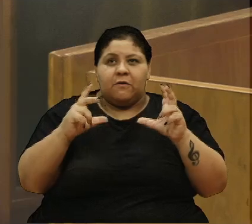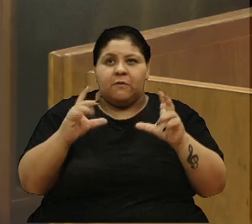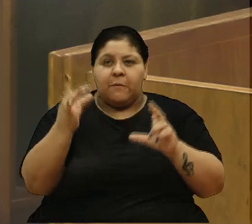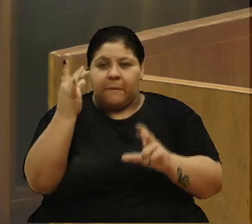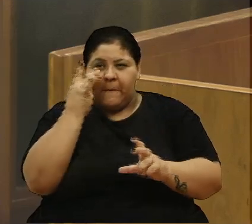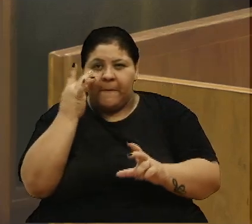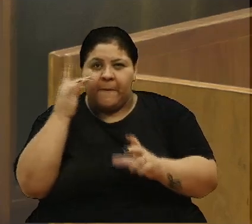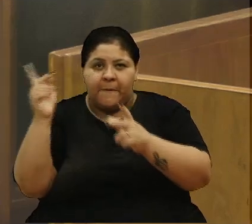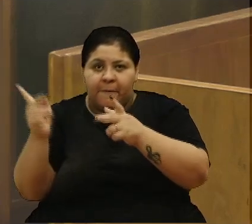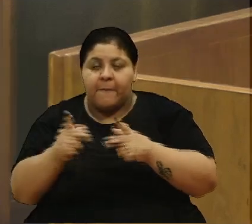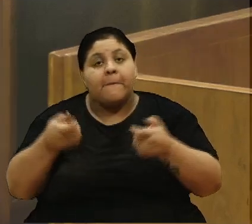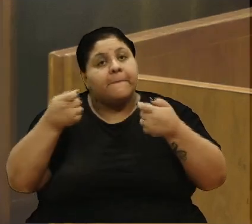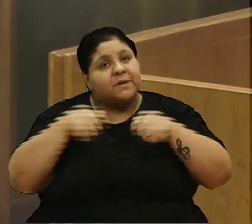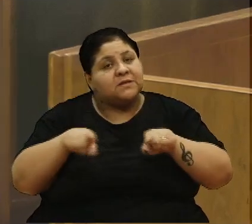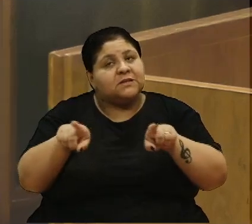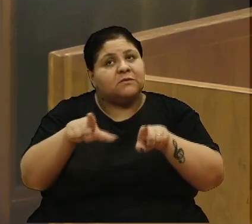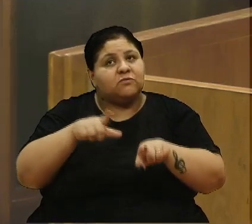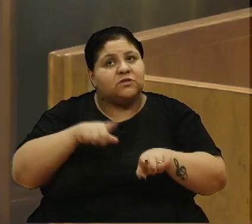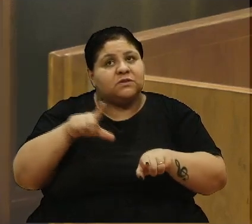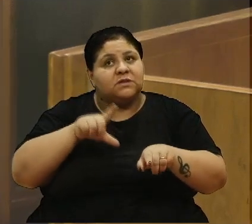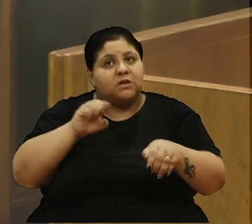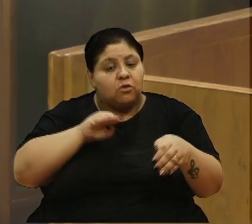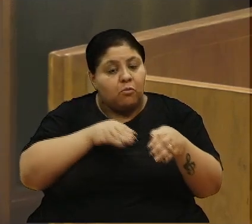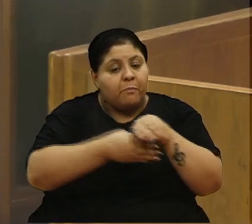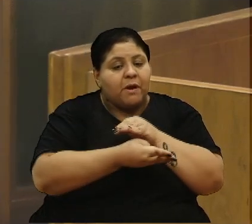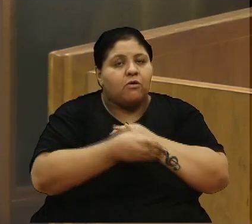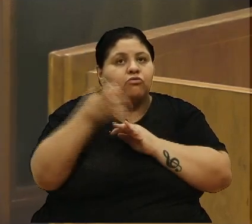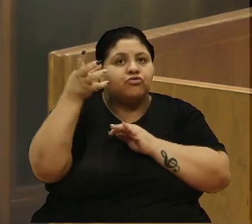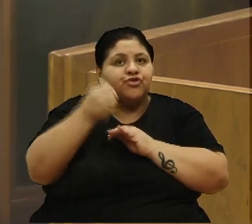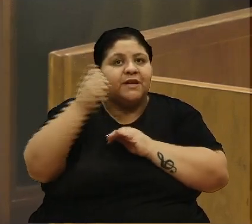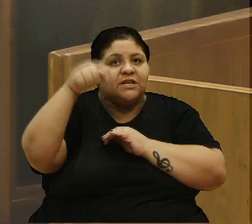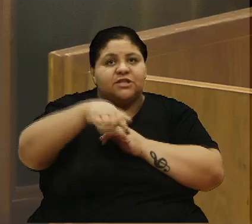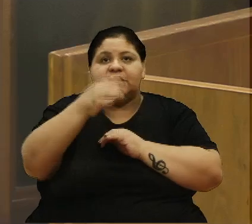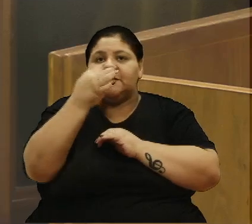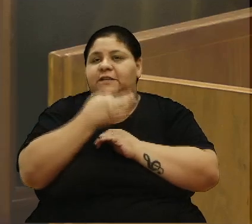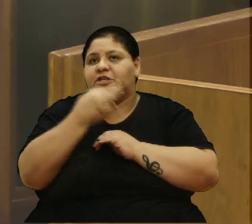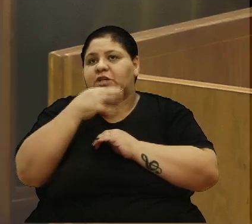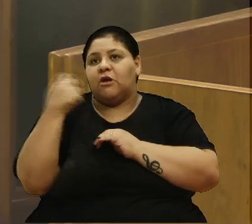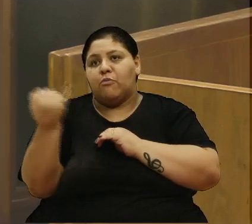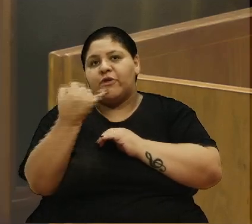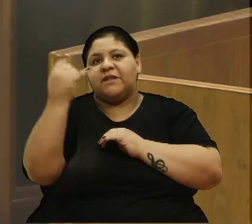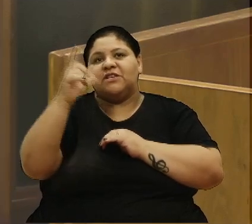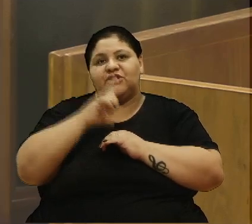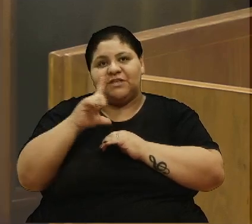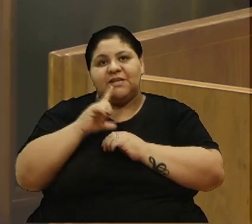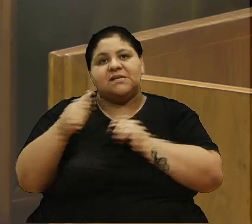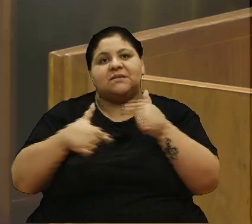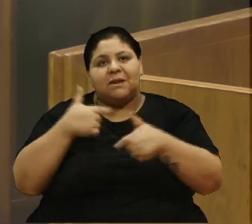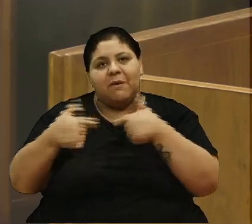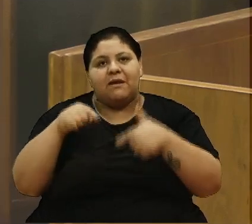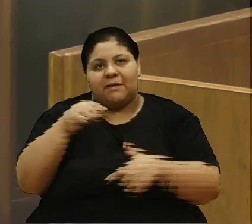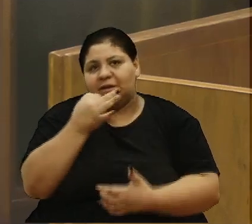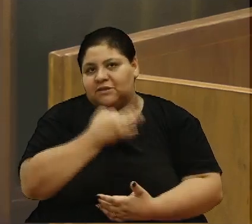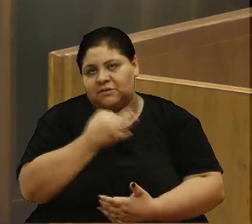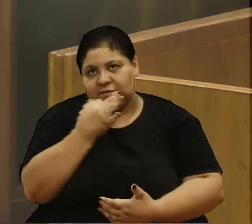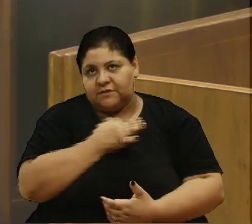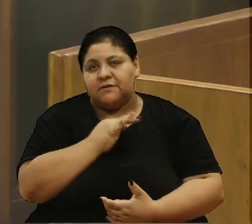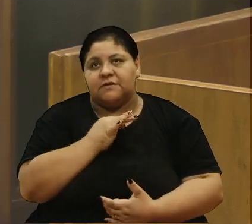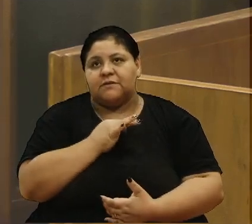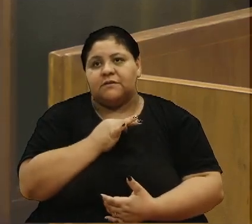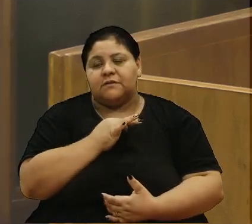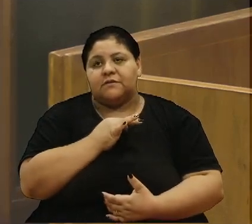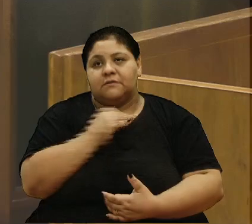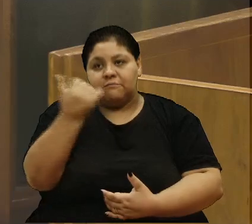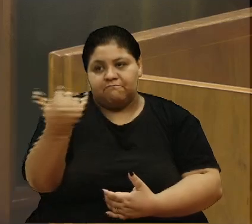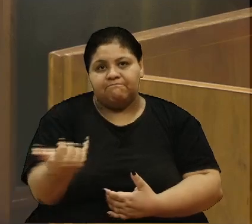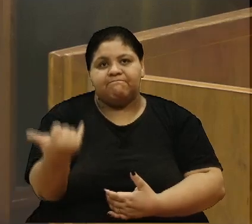visitas. Precisamos ter um banco de leite aqui, secretária. É importante que a gente tenha esse serviço. E ela